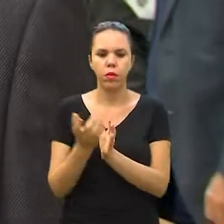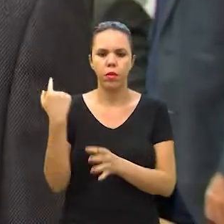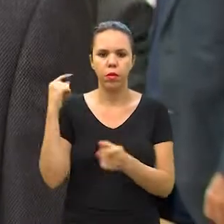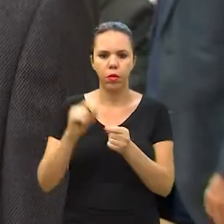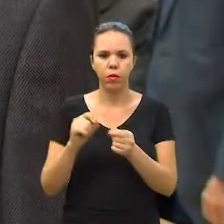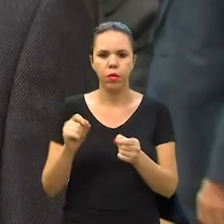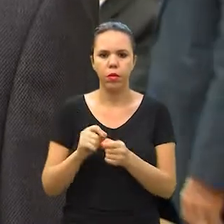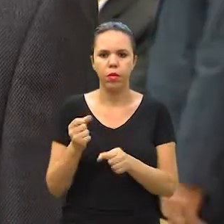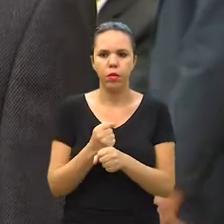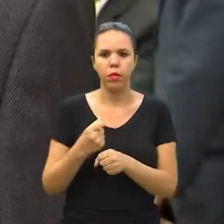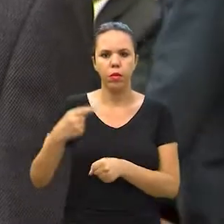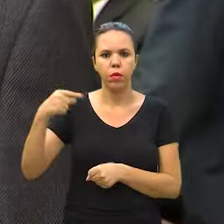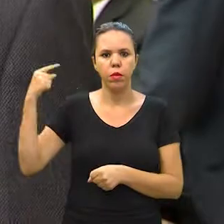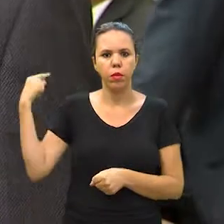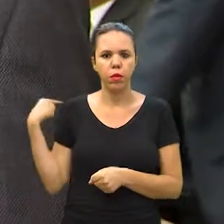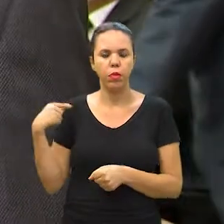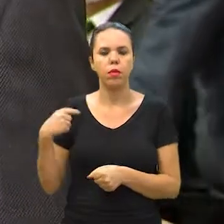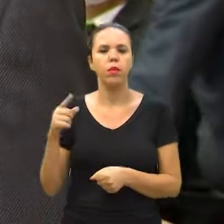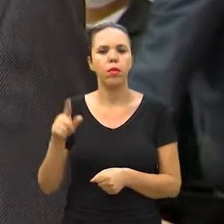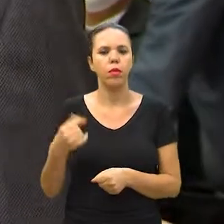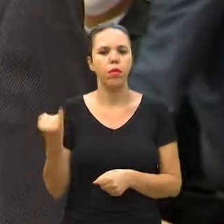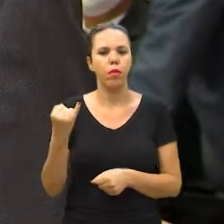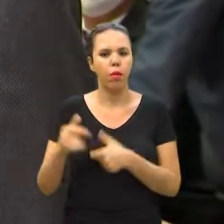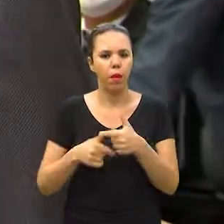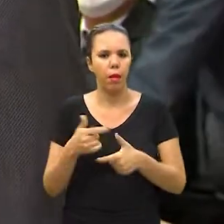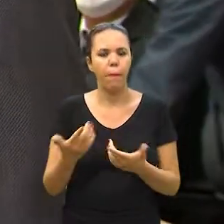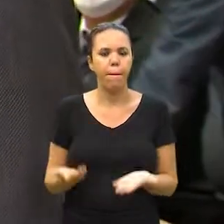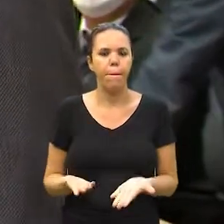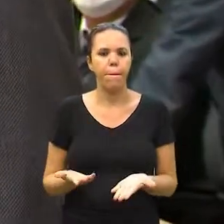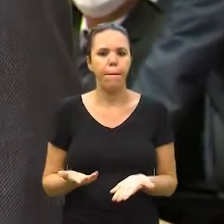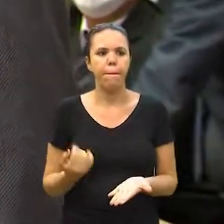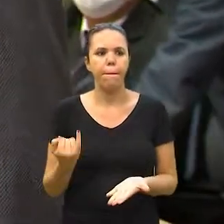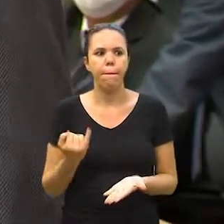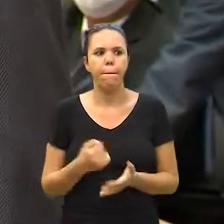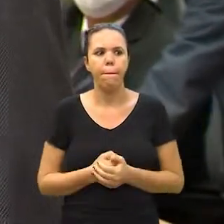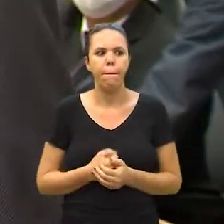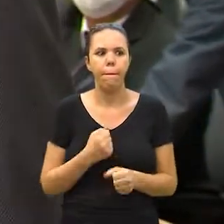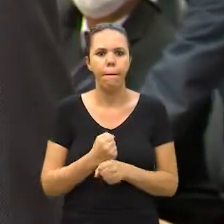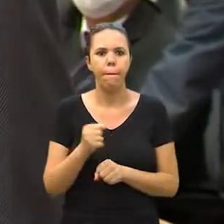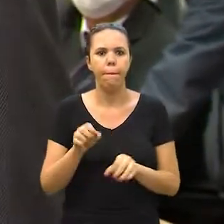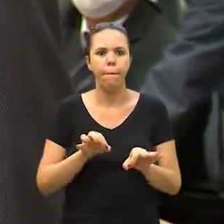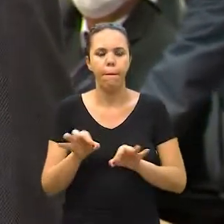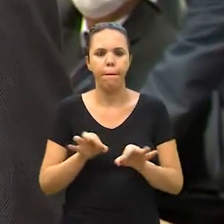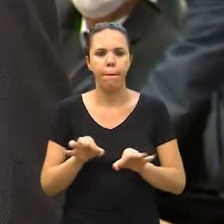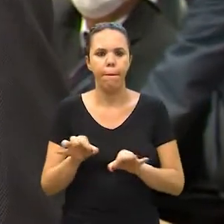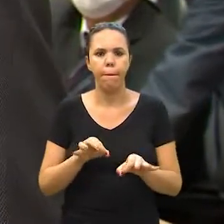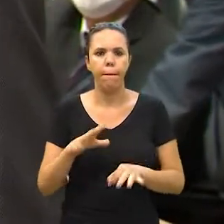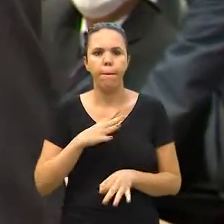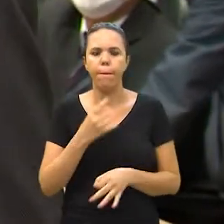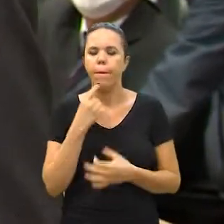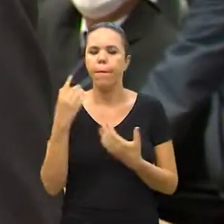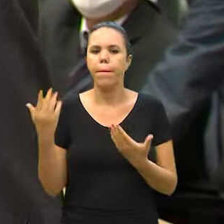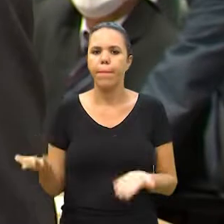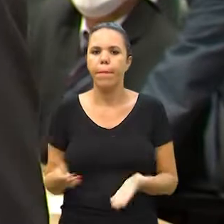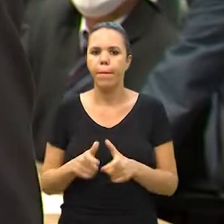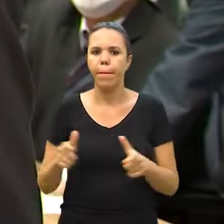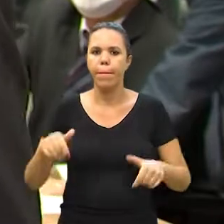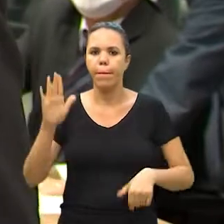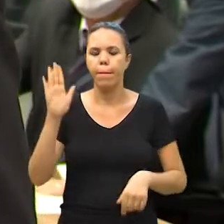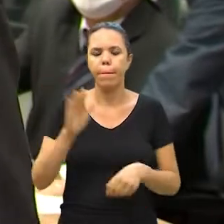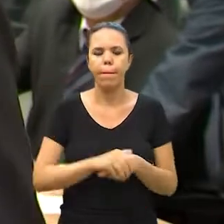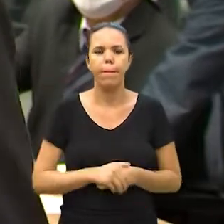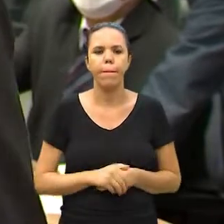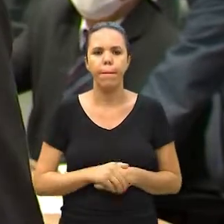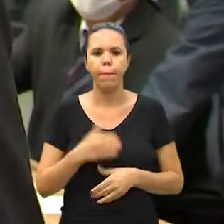comissão que nós fizemos no mandato anterior, ela é importante na medida de que é uma importante obra de mobilidade urbana na cidade de Campinas, inclusive é a